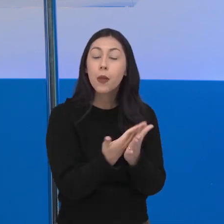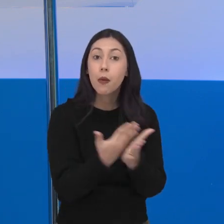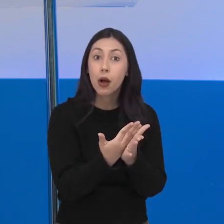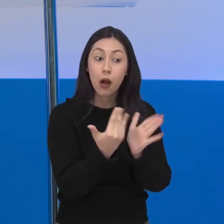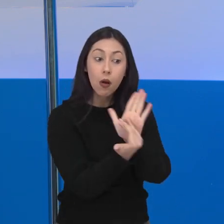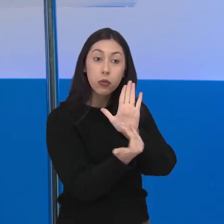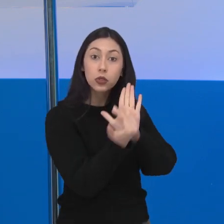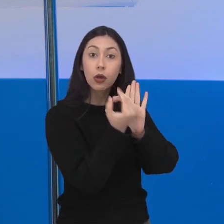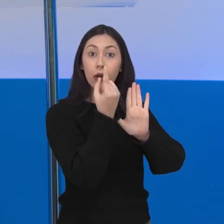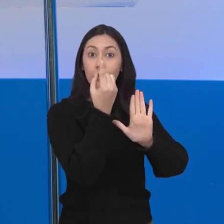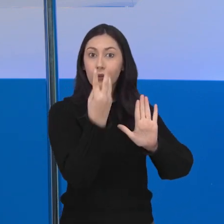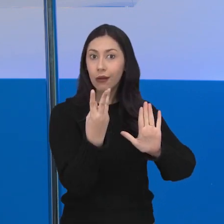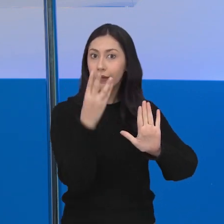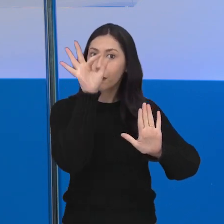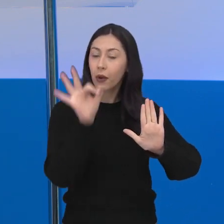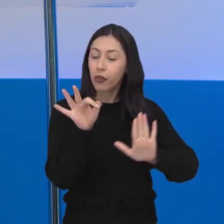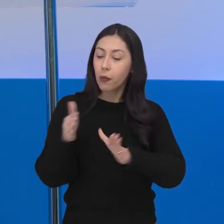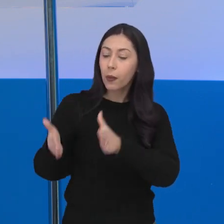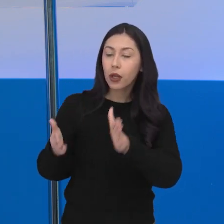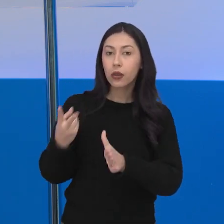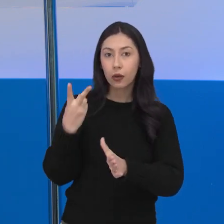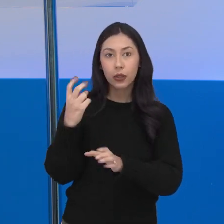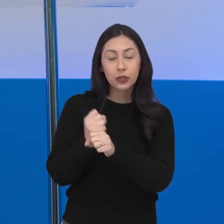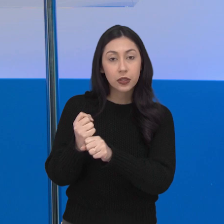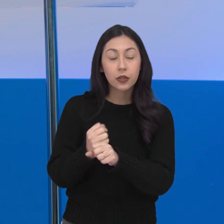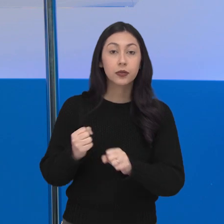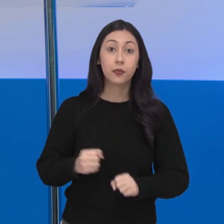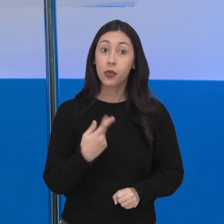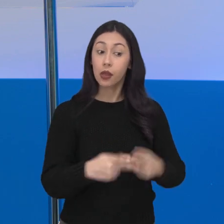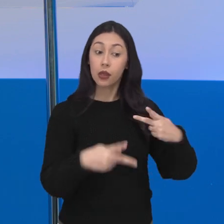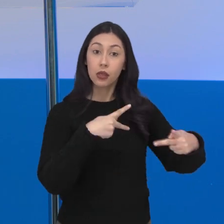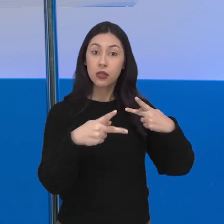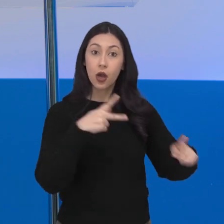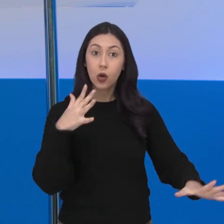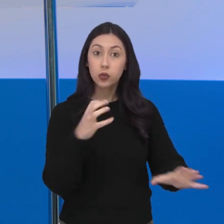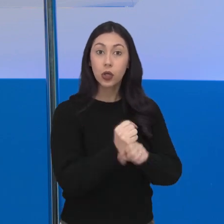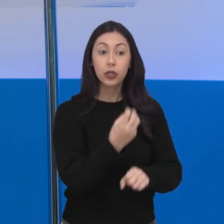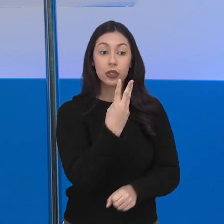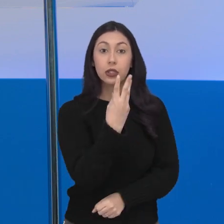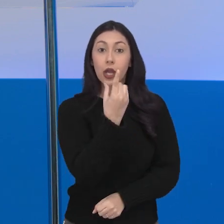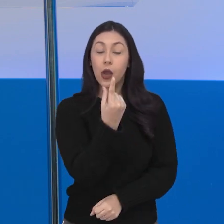cresceu 13% em 2 anos. Em São José, são